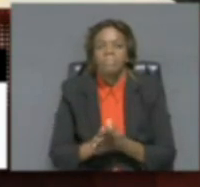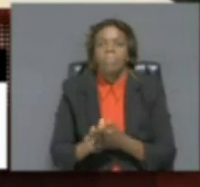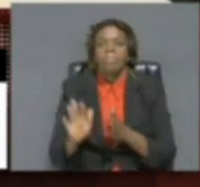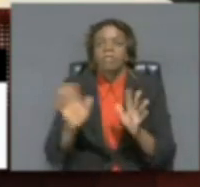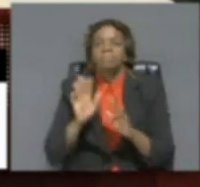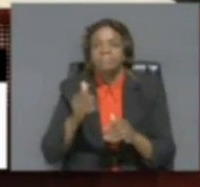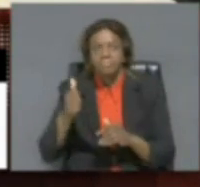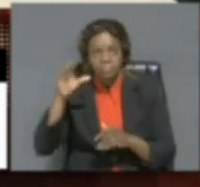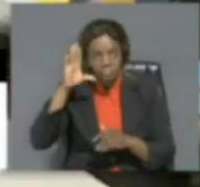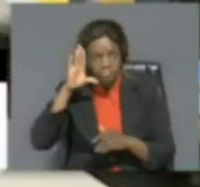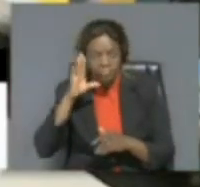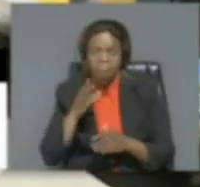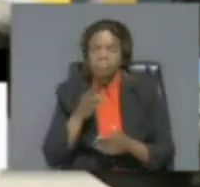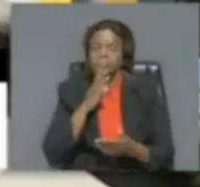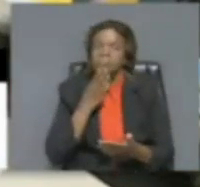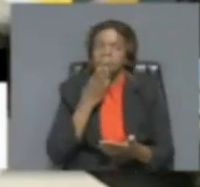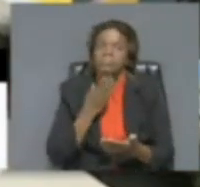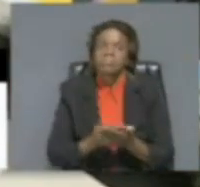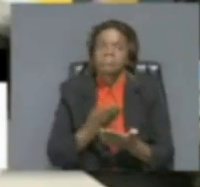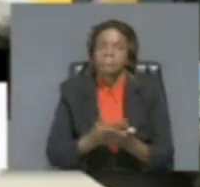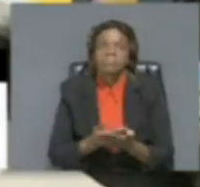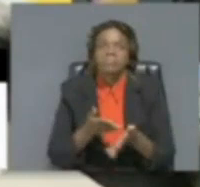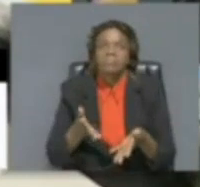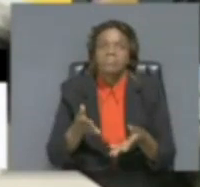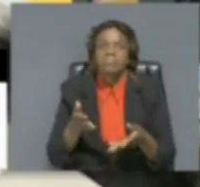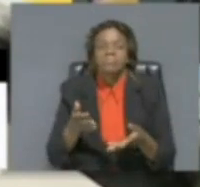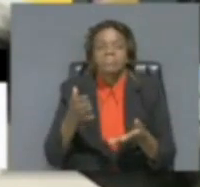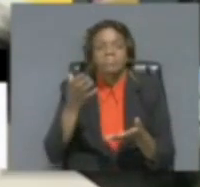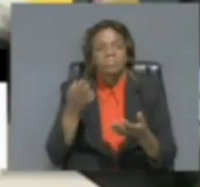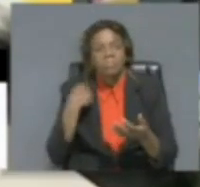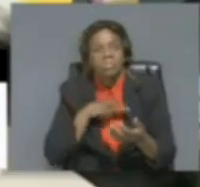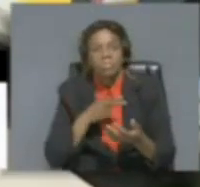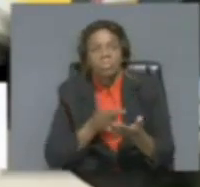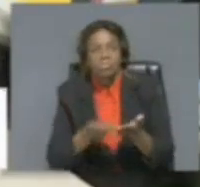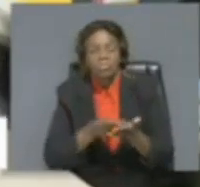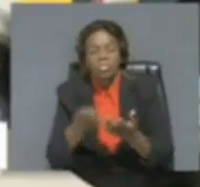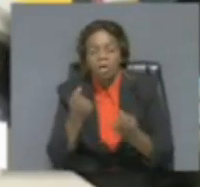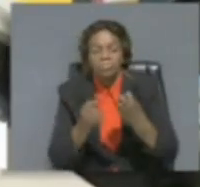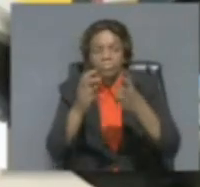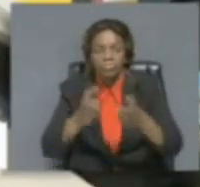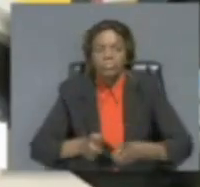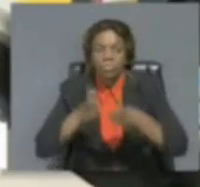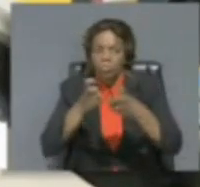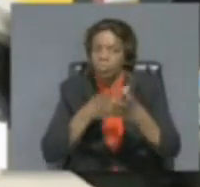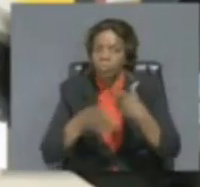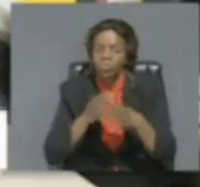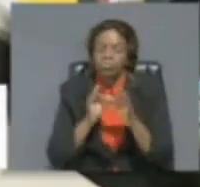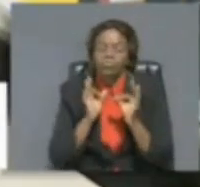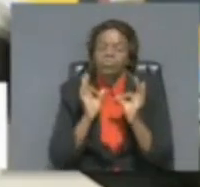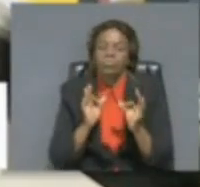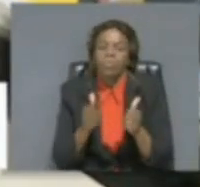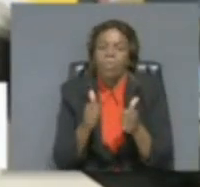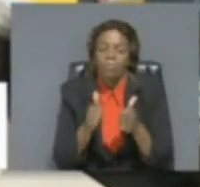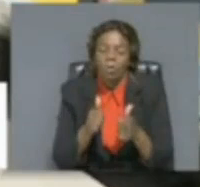Boa tarde, Chiesa Silvestre. Uma viagem confortável, uma viagem que foi feita em pouco